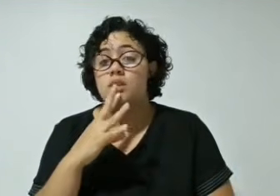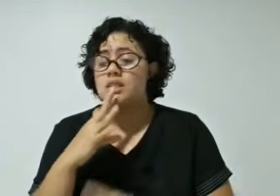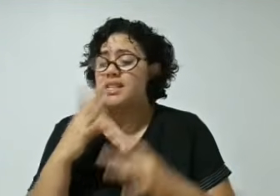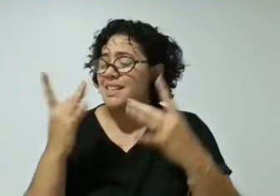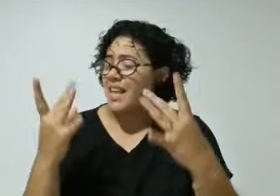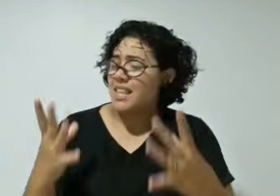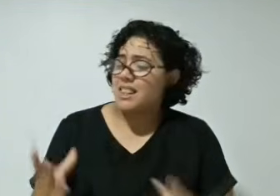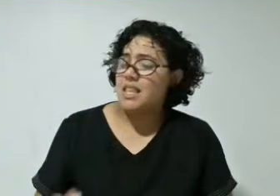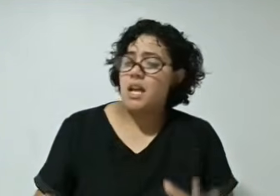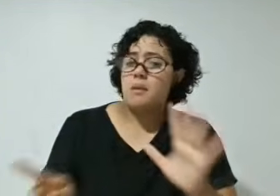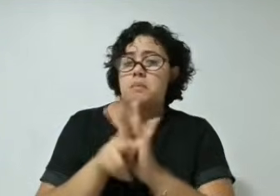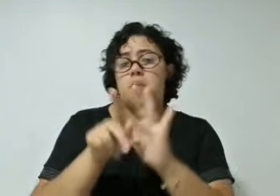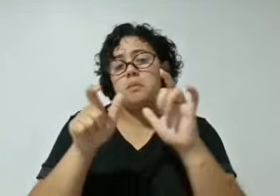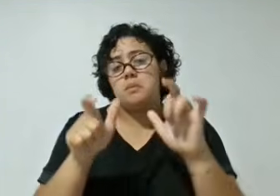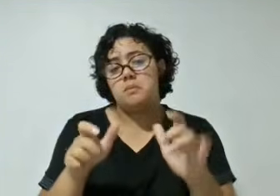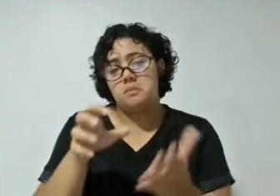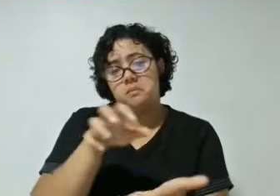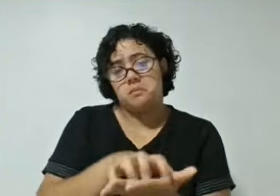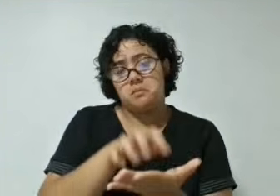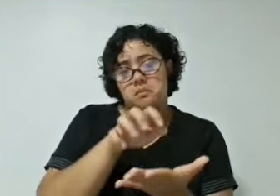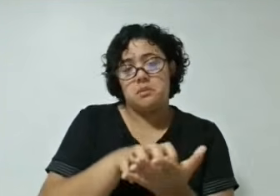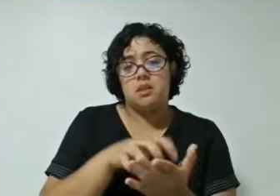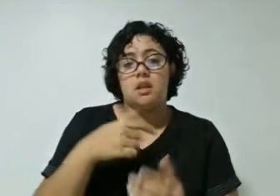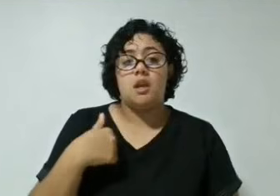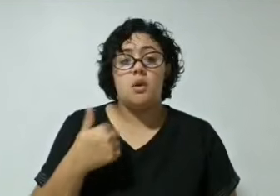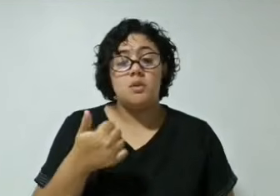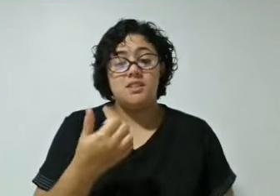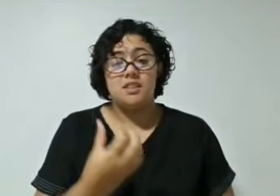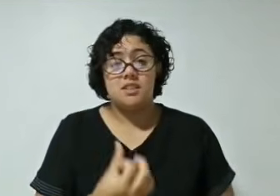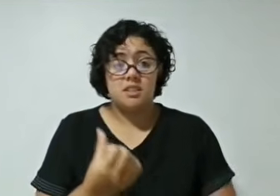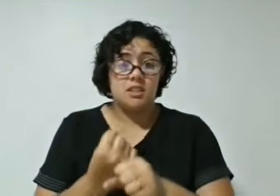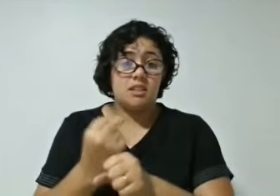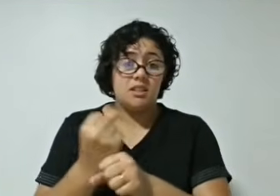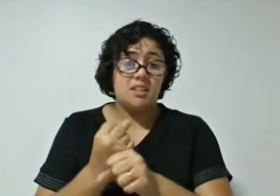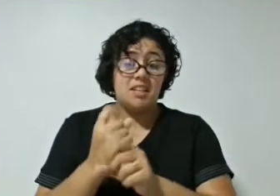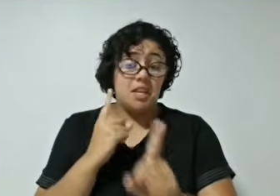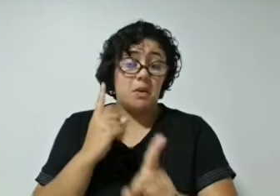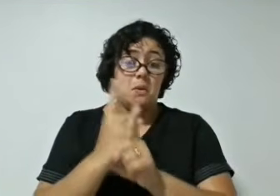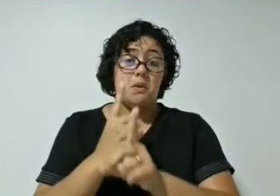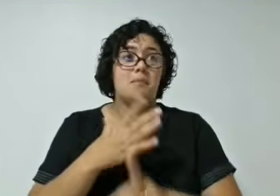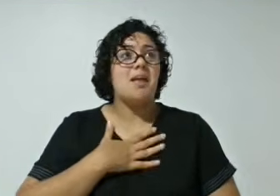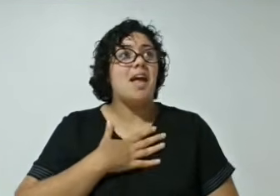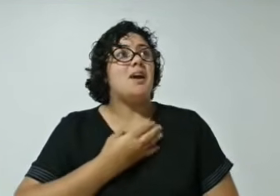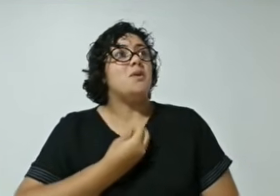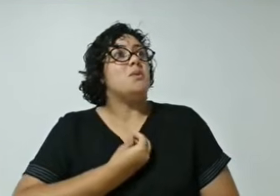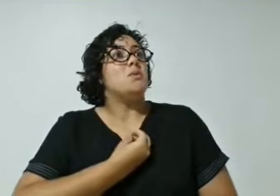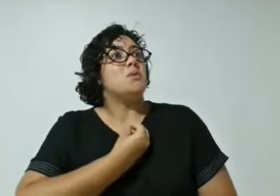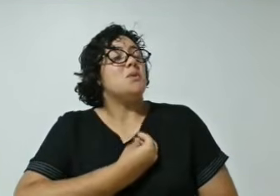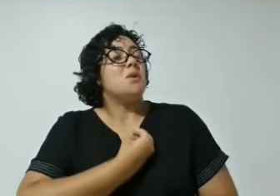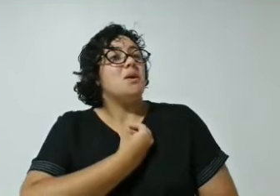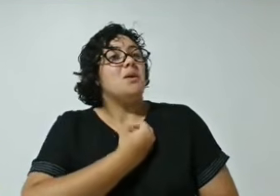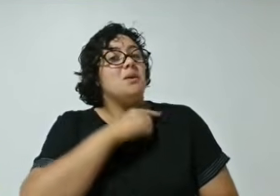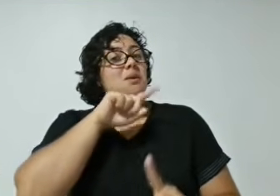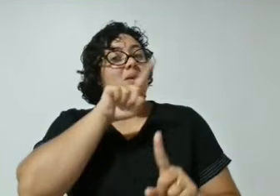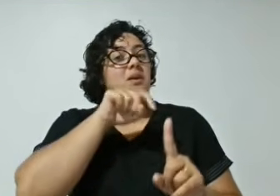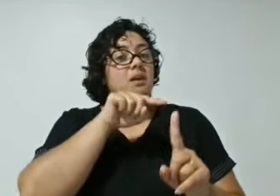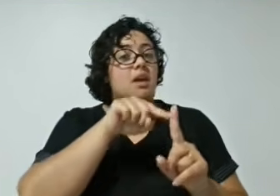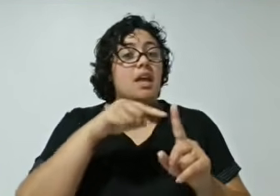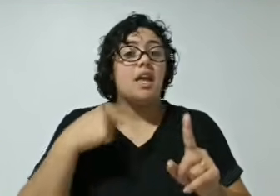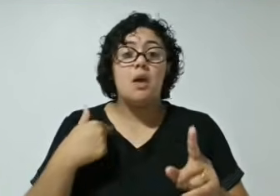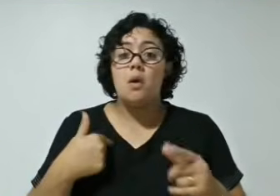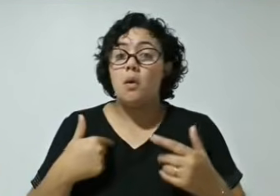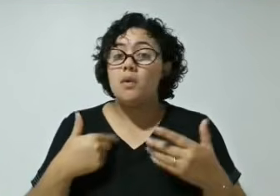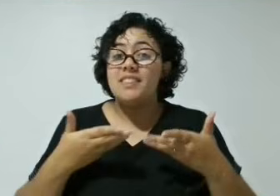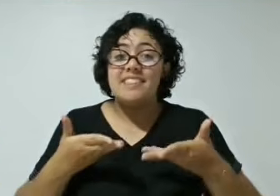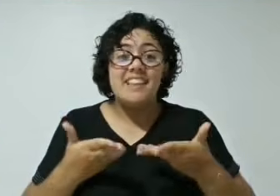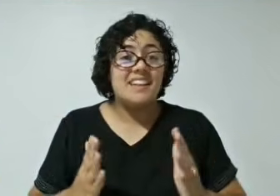Nesses 16 anos, eu tendo a dizer que eu encontrei minha vocação. Realmente, eu nasci para ser servidora. E